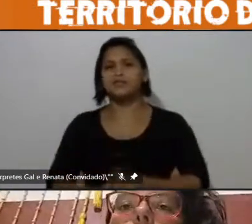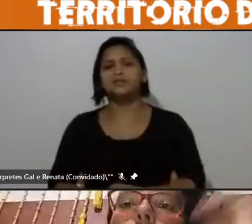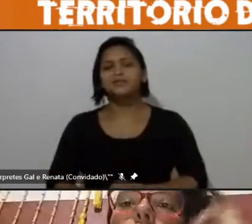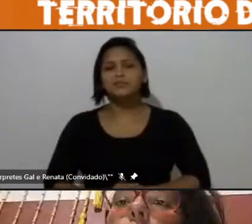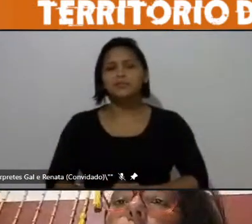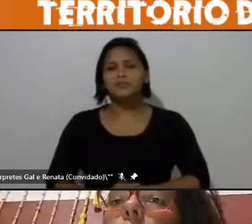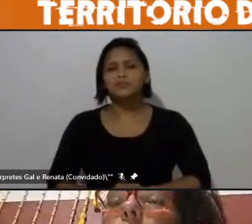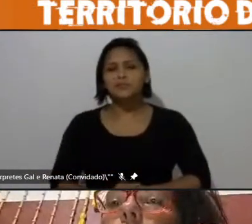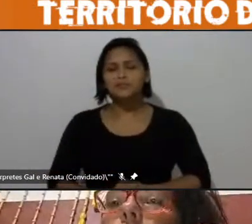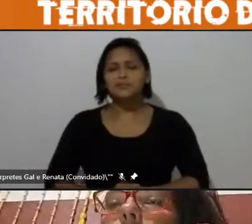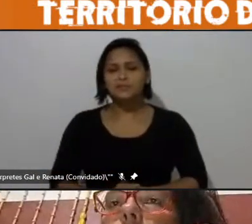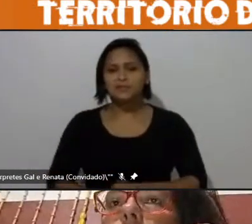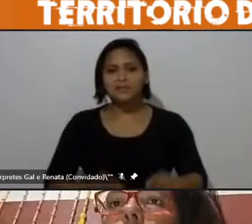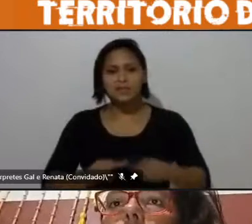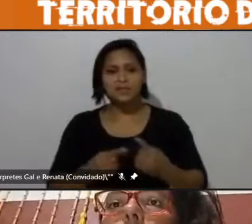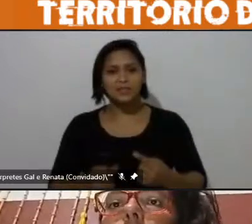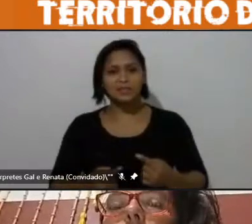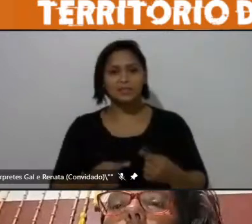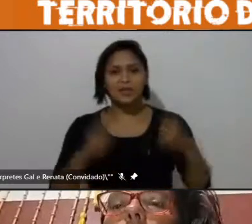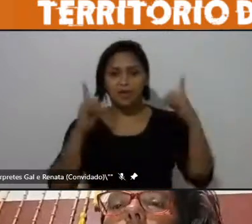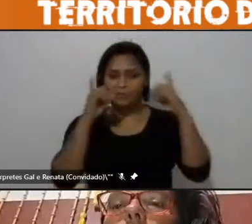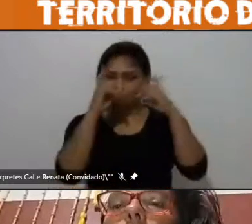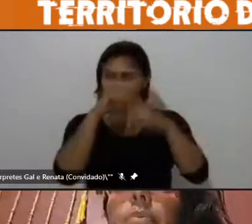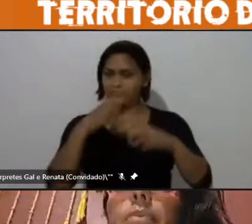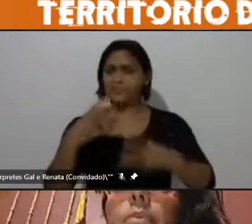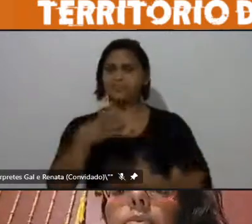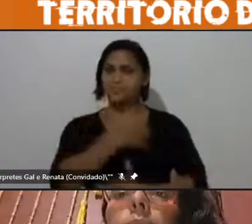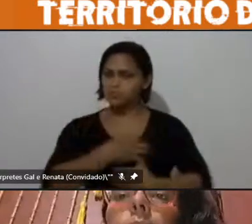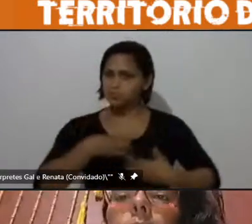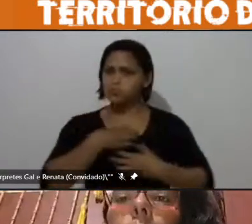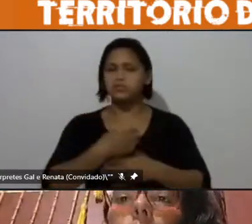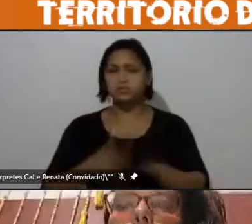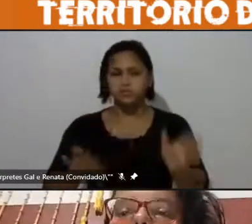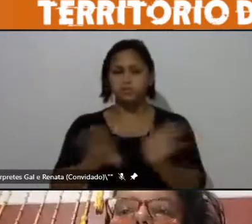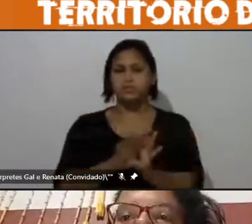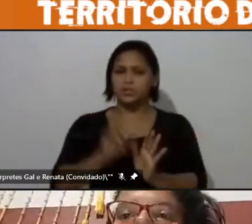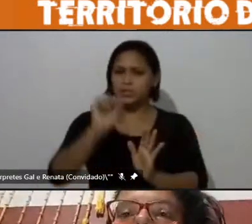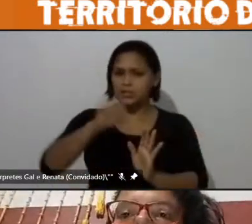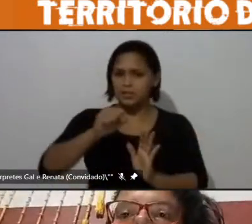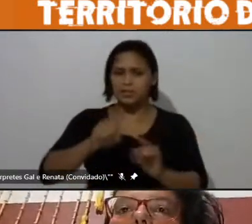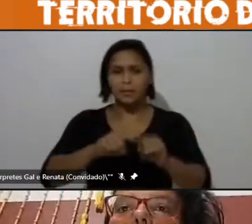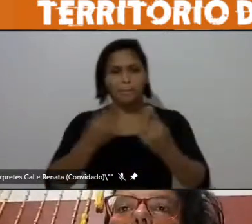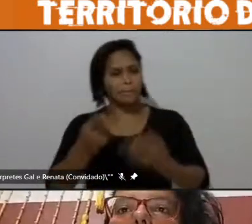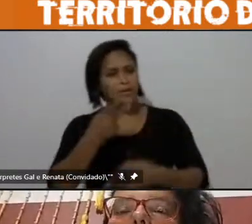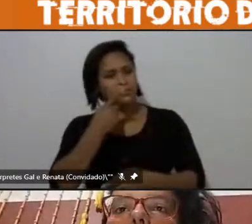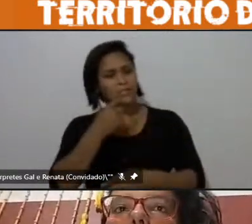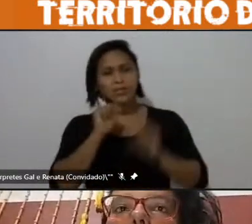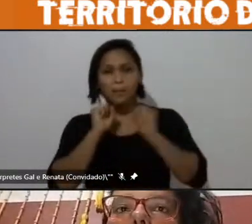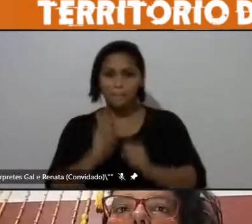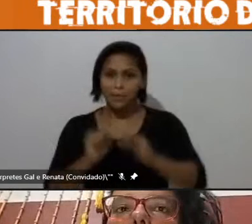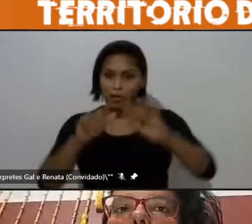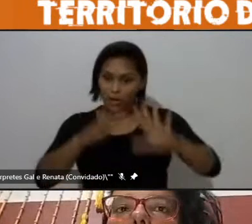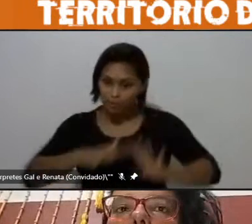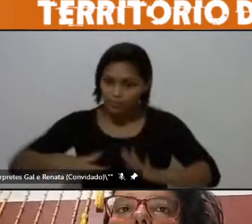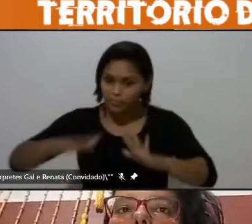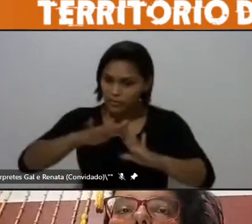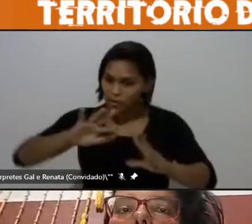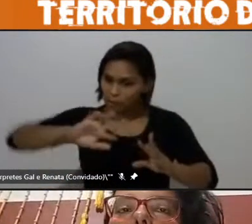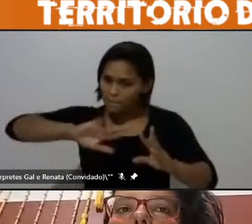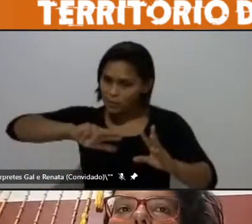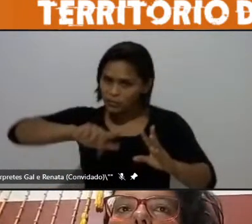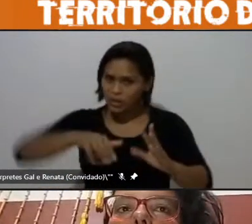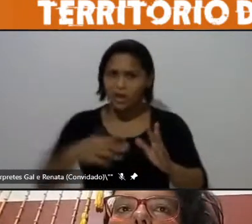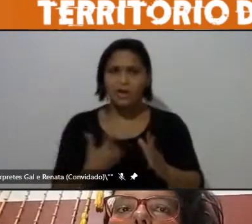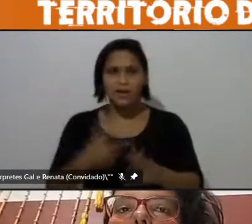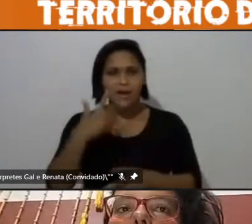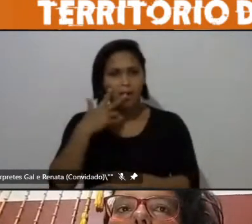Então, a indignação vem, mas, ao mesmo tempo, para eu mover, eu vou ter que mover privilégios,